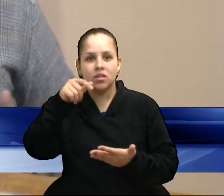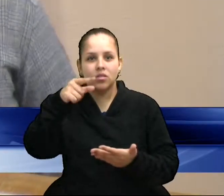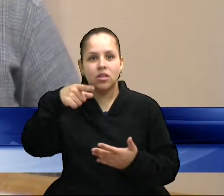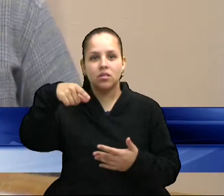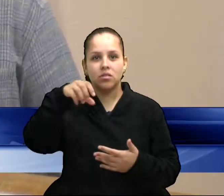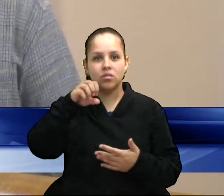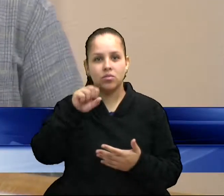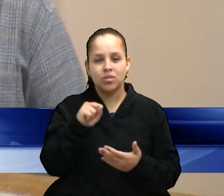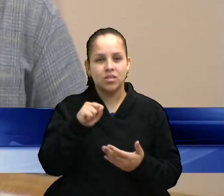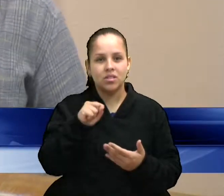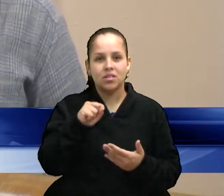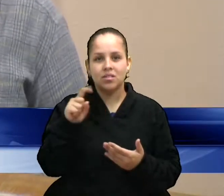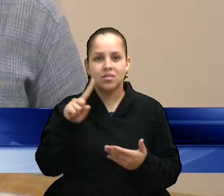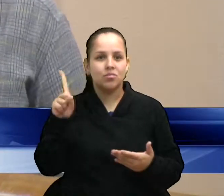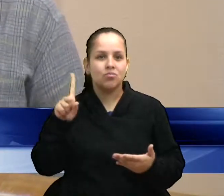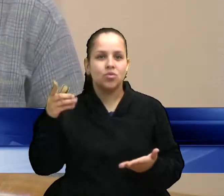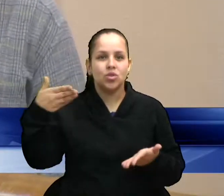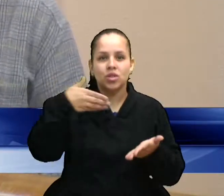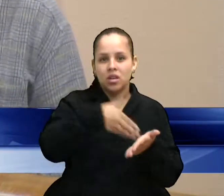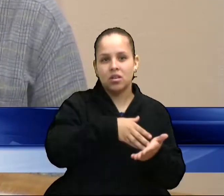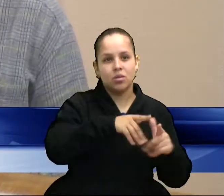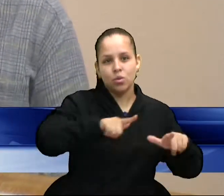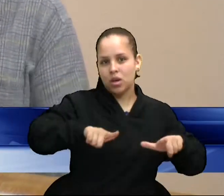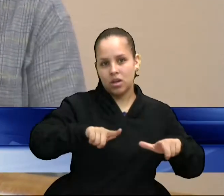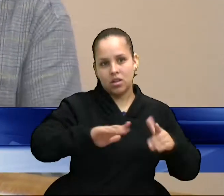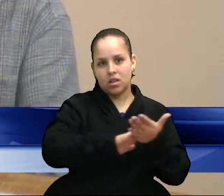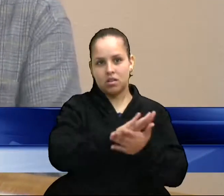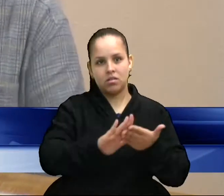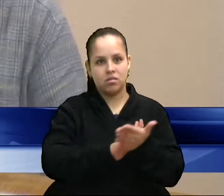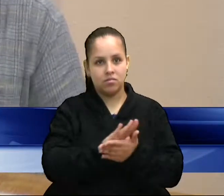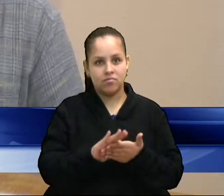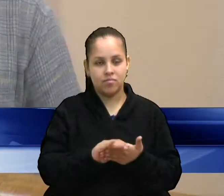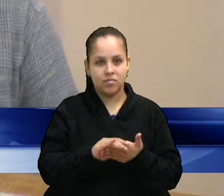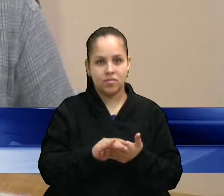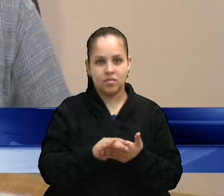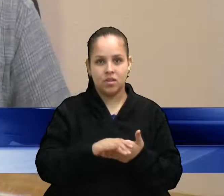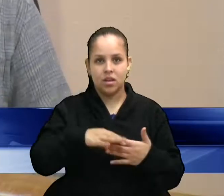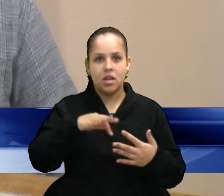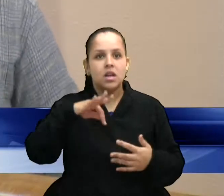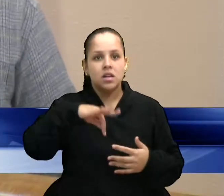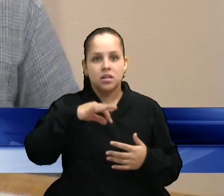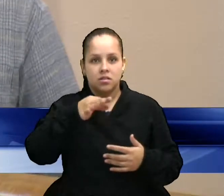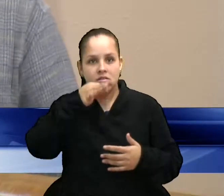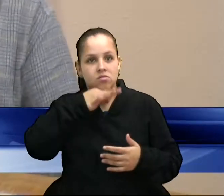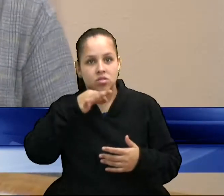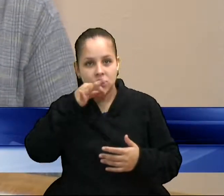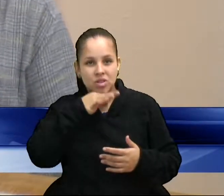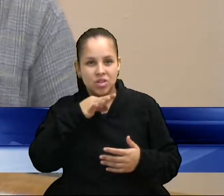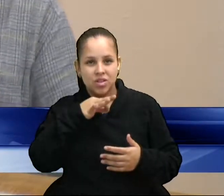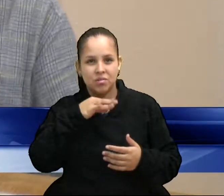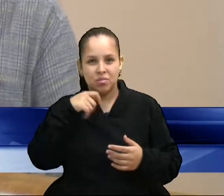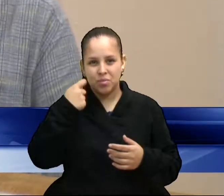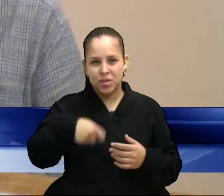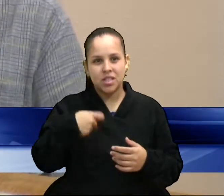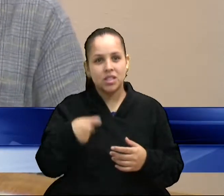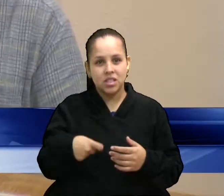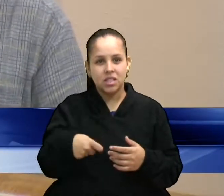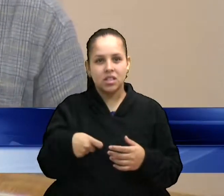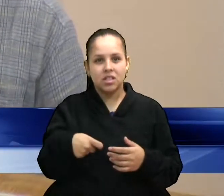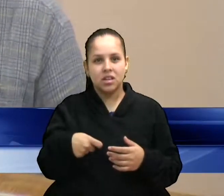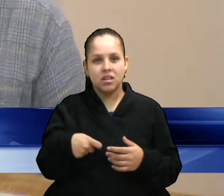nós precisamos ter êxito. Neste momento, a população de Caxias do Sul precisa que esse serviço entre